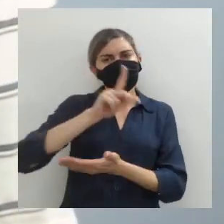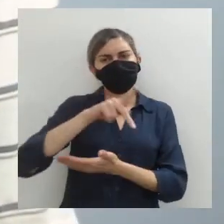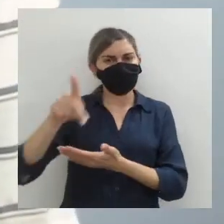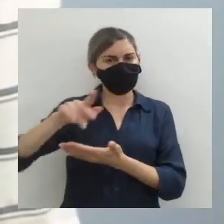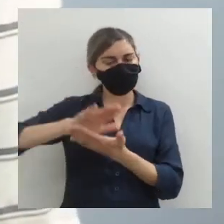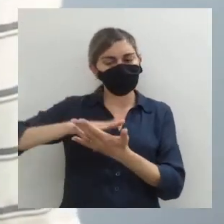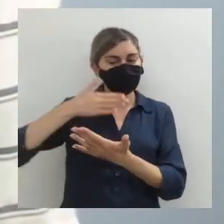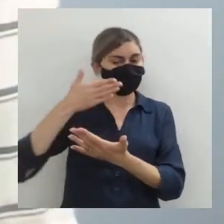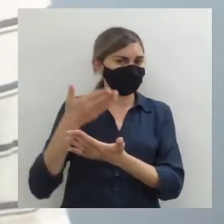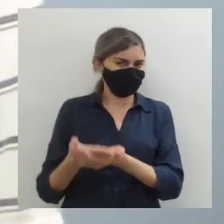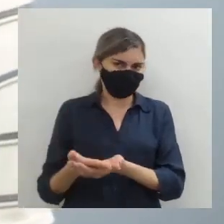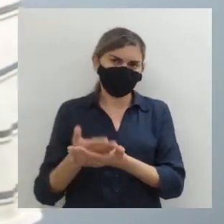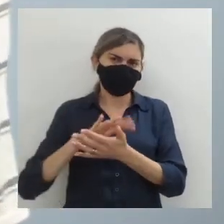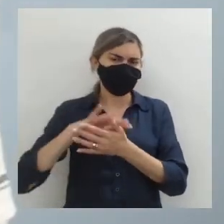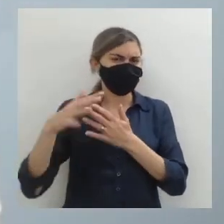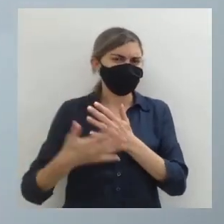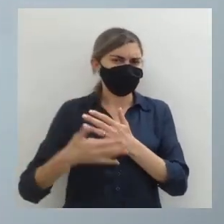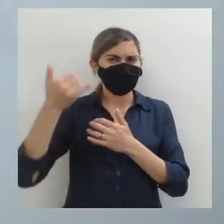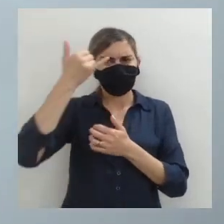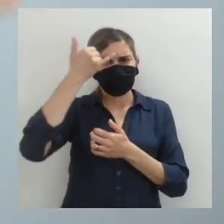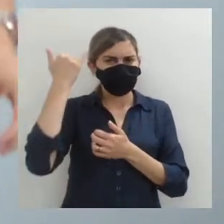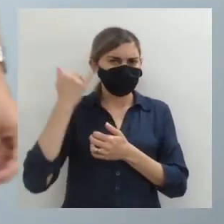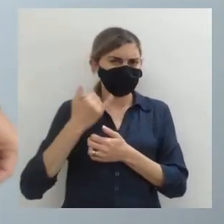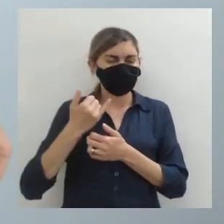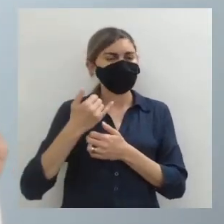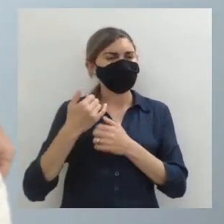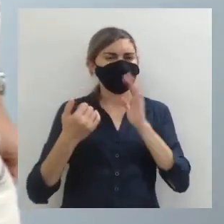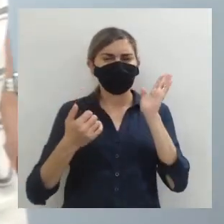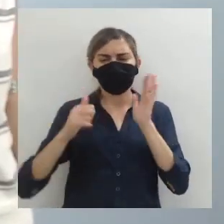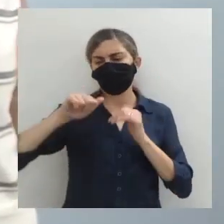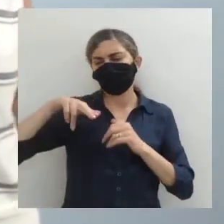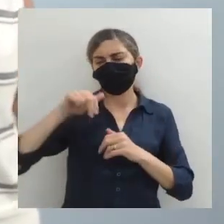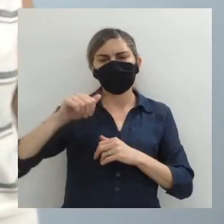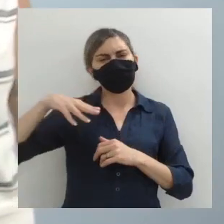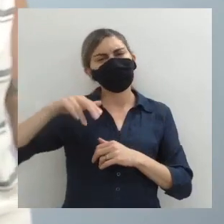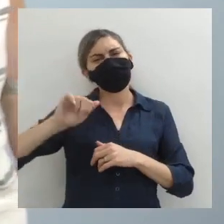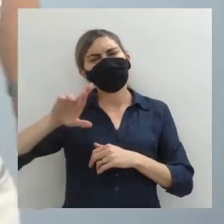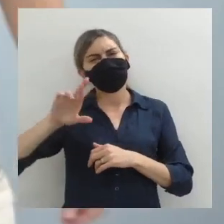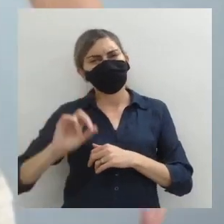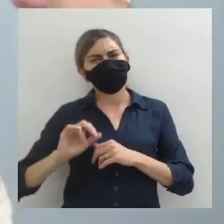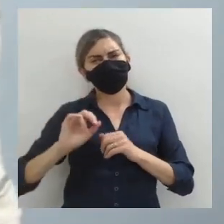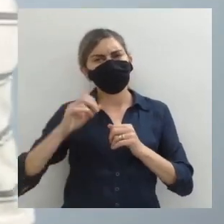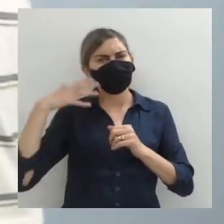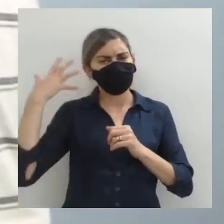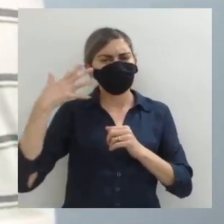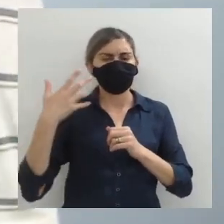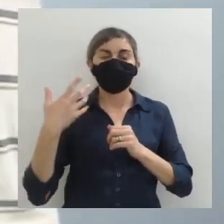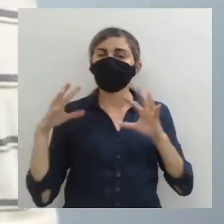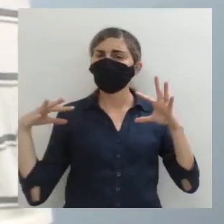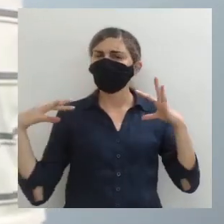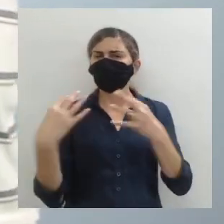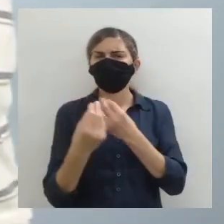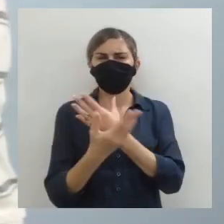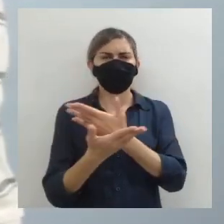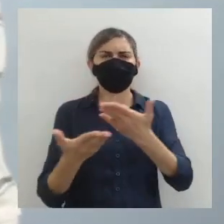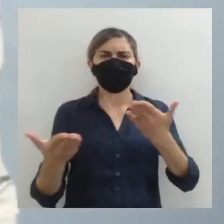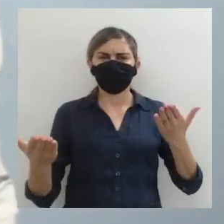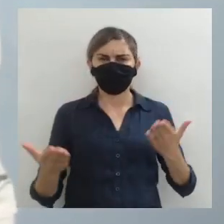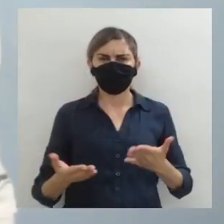professora intérprete de Libras, professora Isabela, e a Ana Macário do Som, e a todos